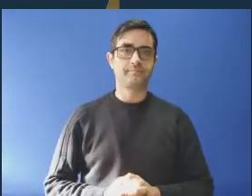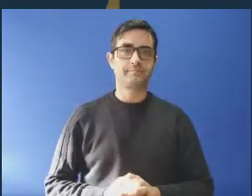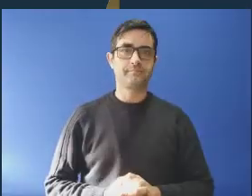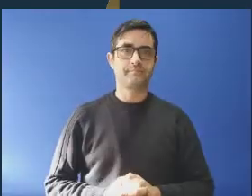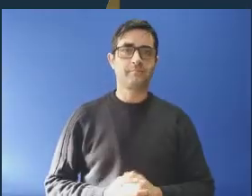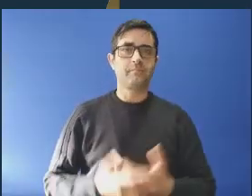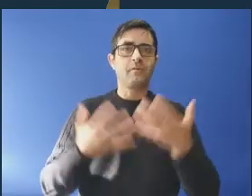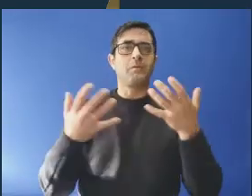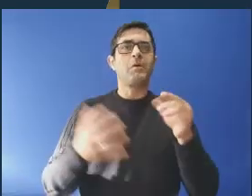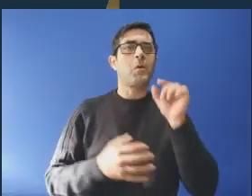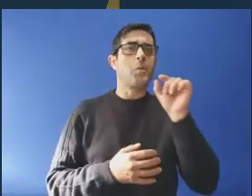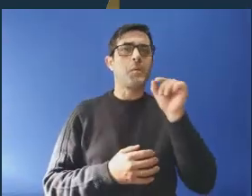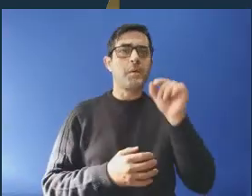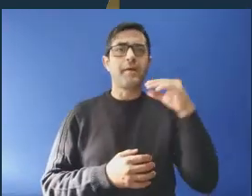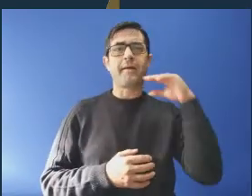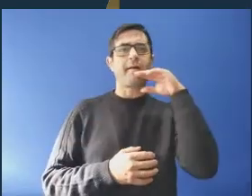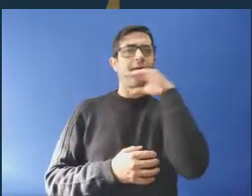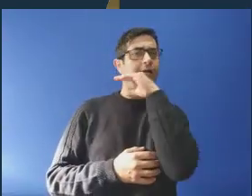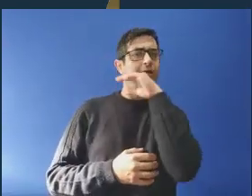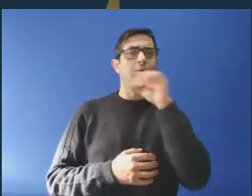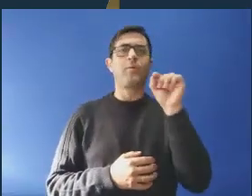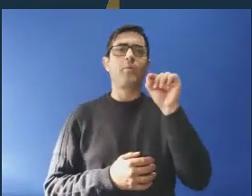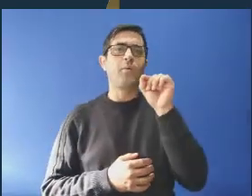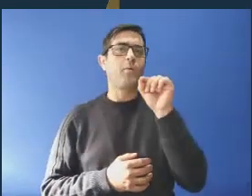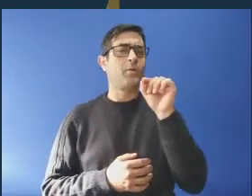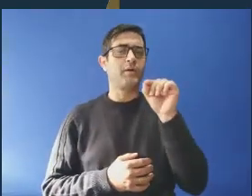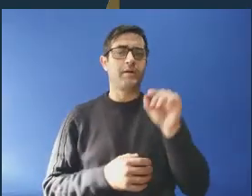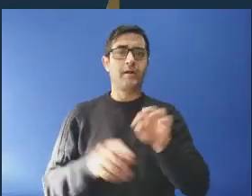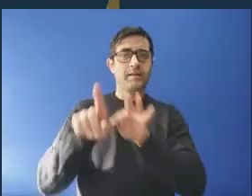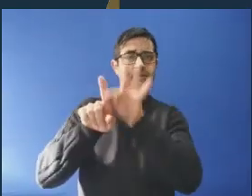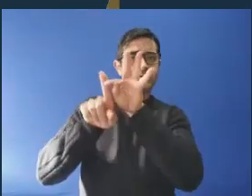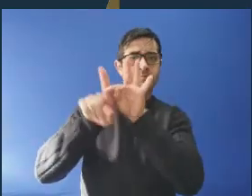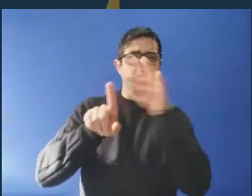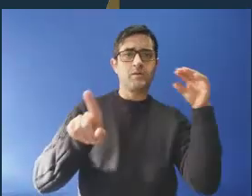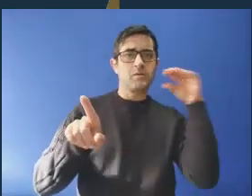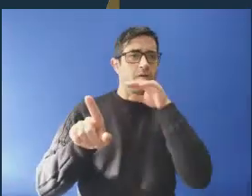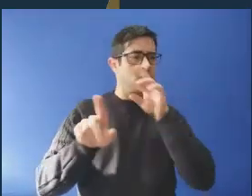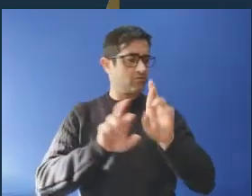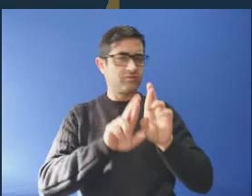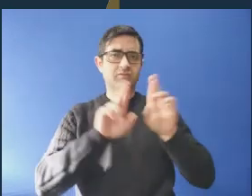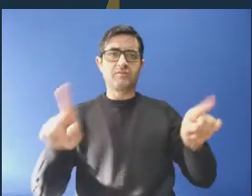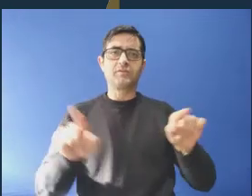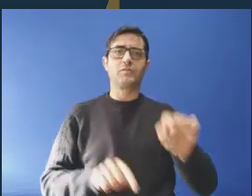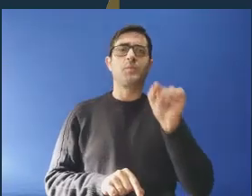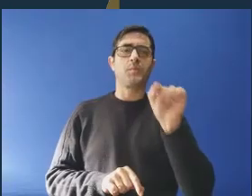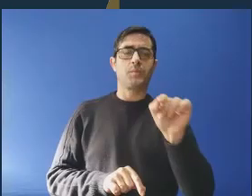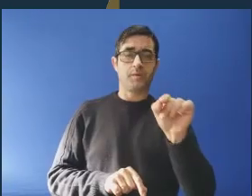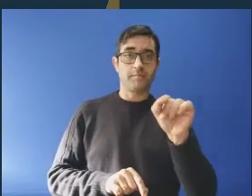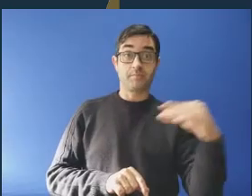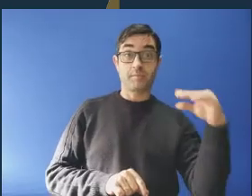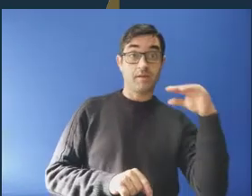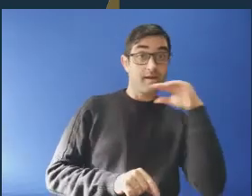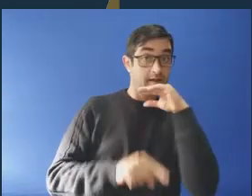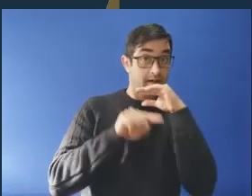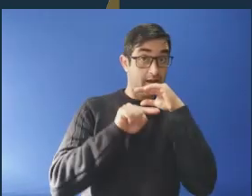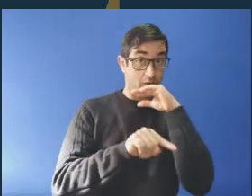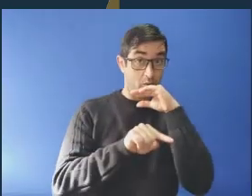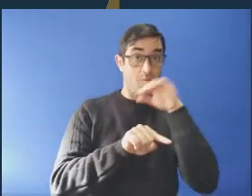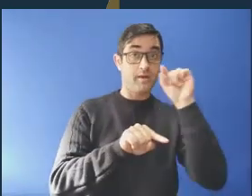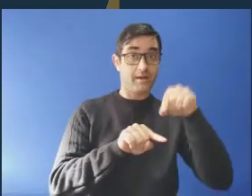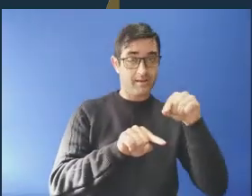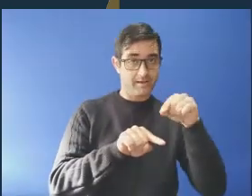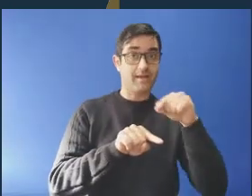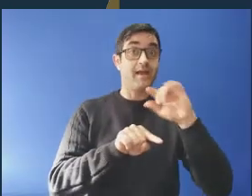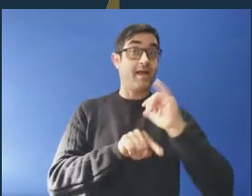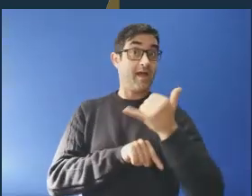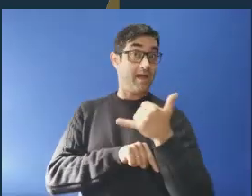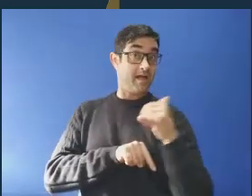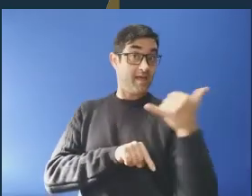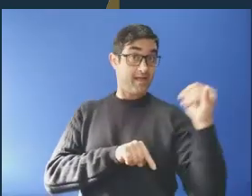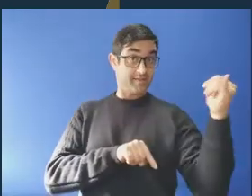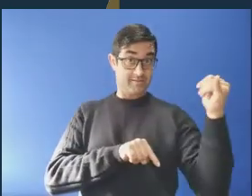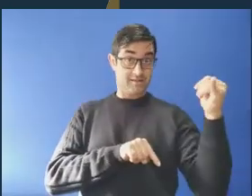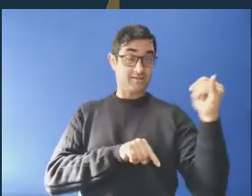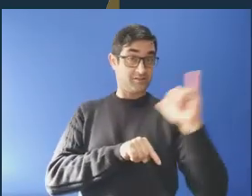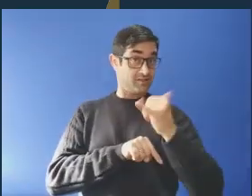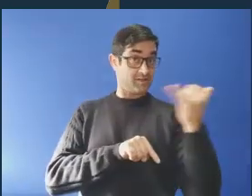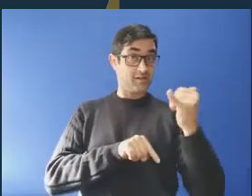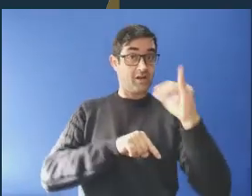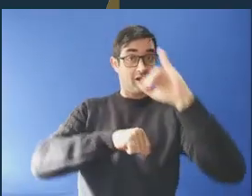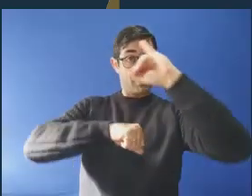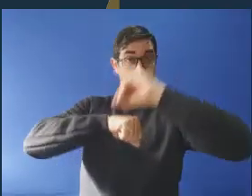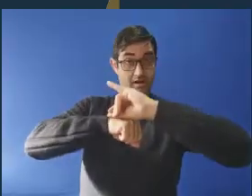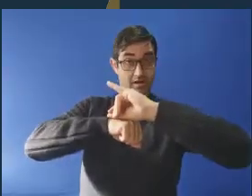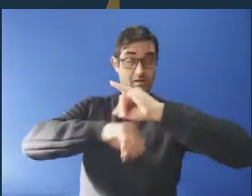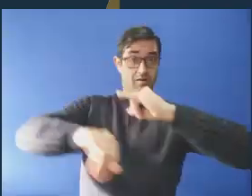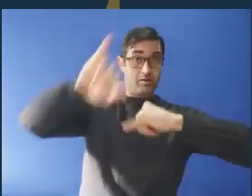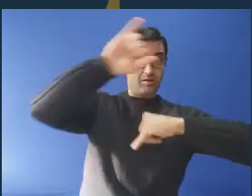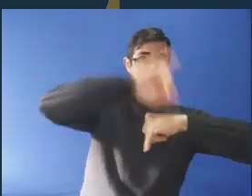quantidade de energia que eu transfiro de um corpo para o outro. A energia cinética das partículas de um corpo